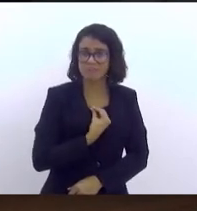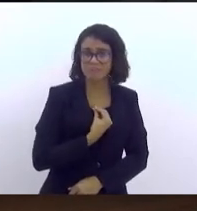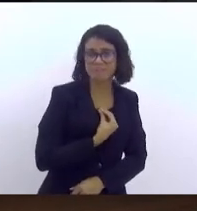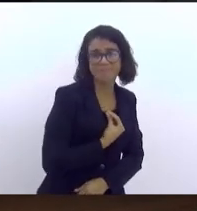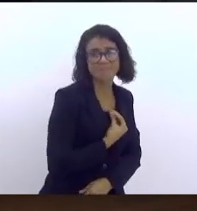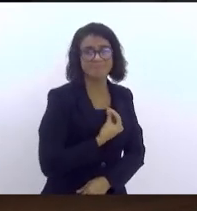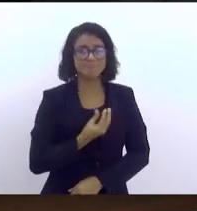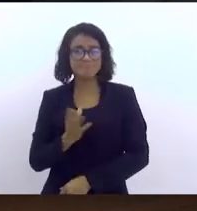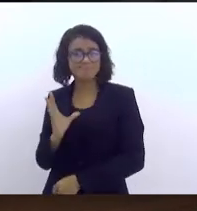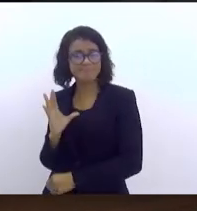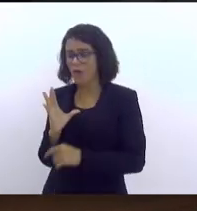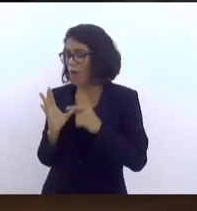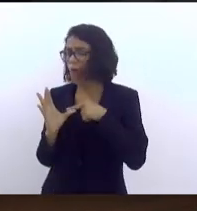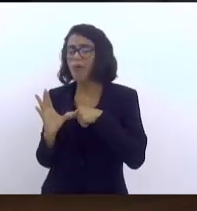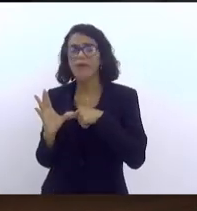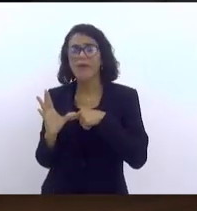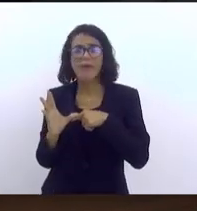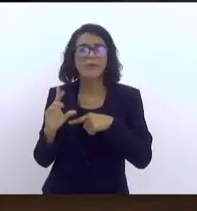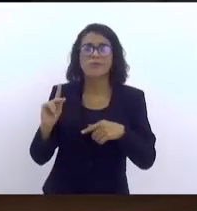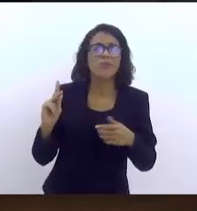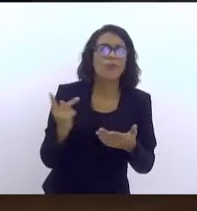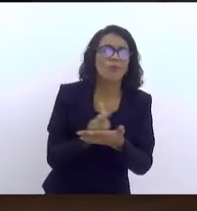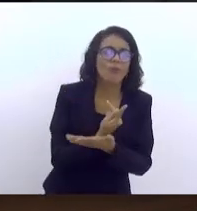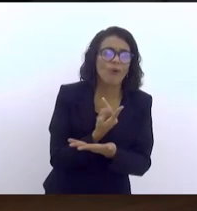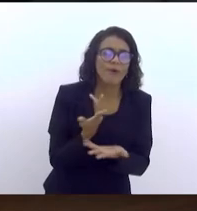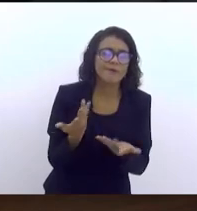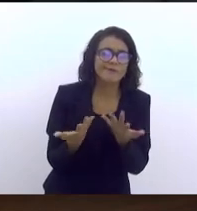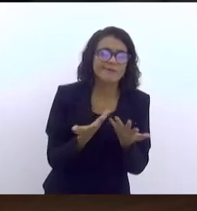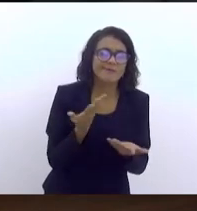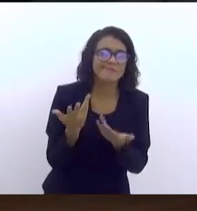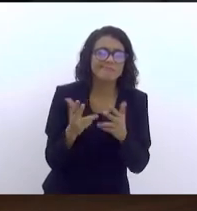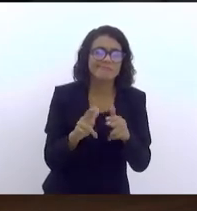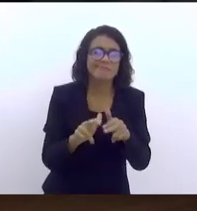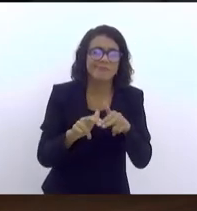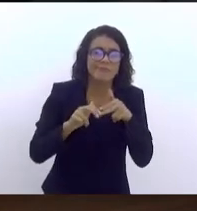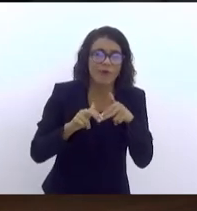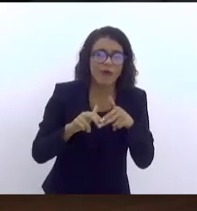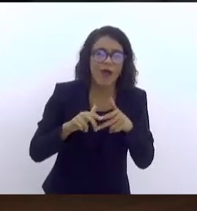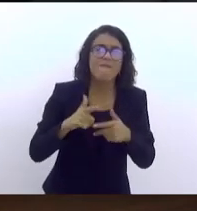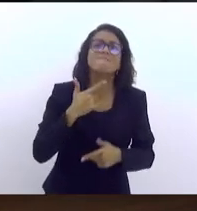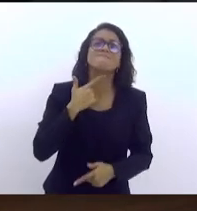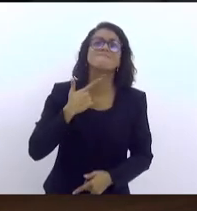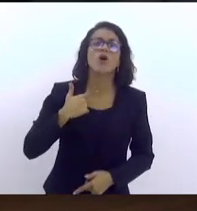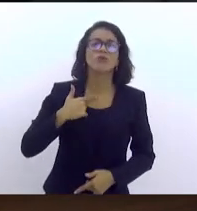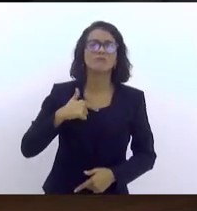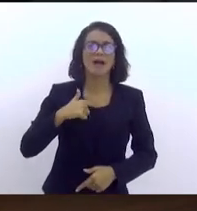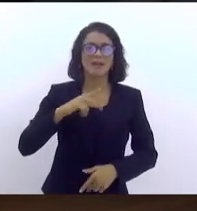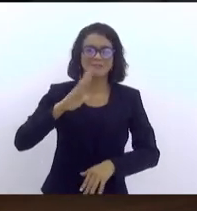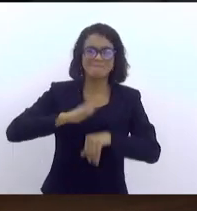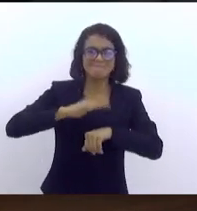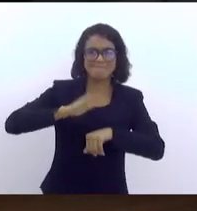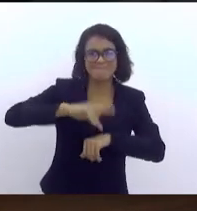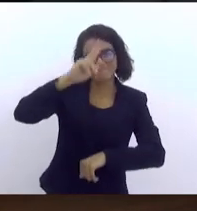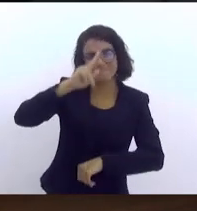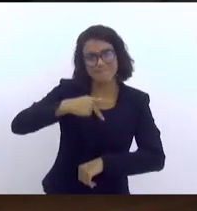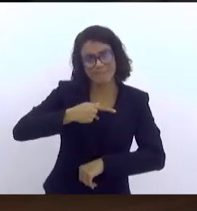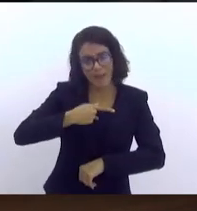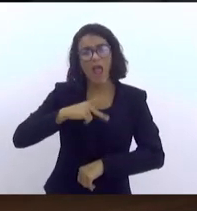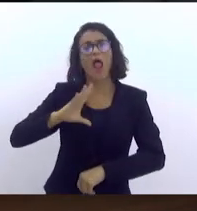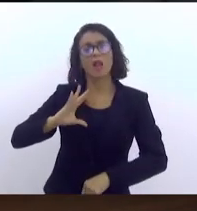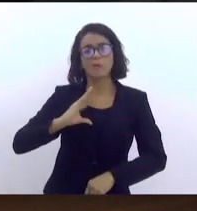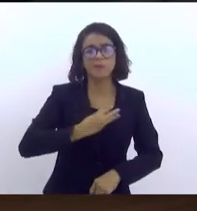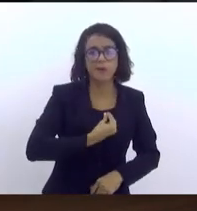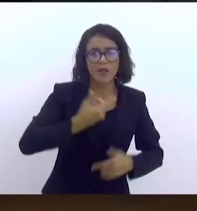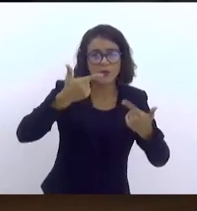esse de transicionamento não aconteceu por exatamente espontânea vontade no entanto que ela retornou a